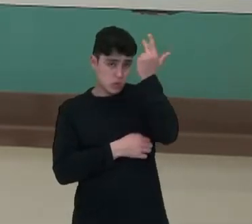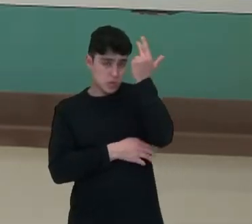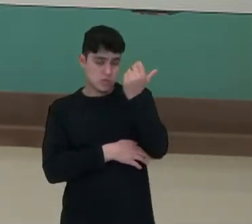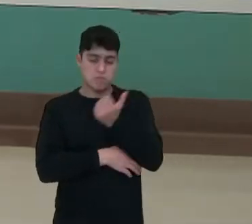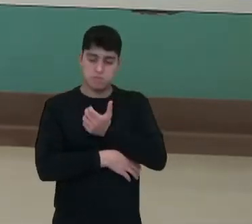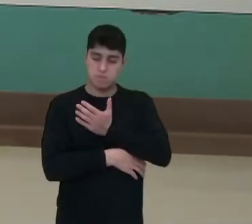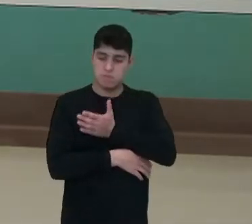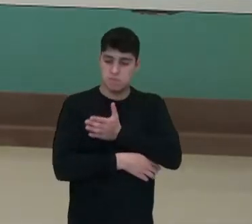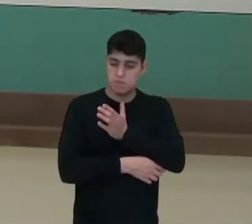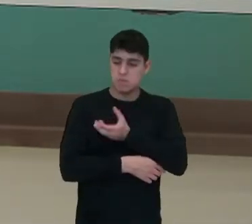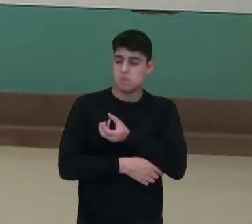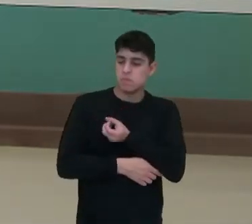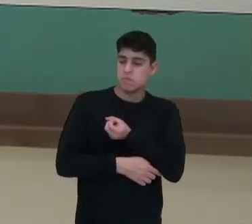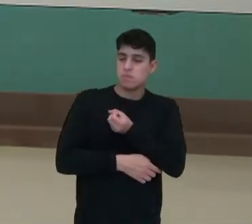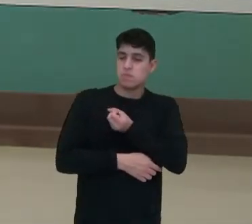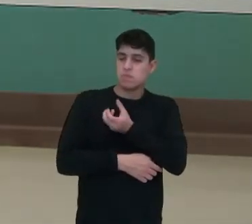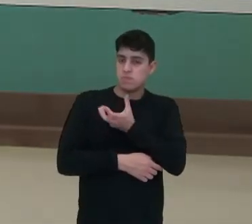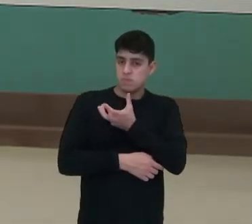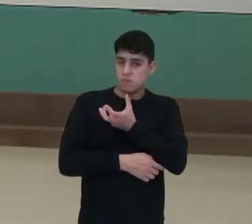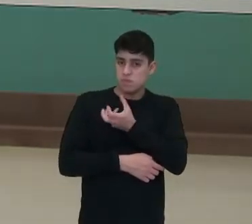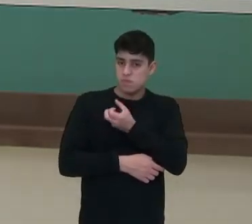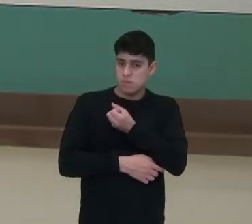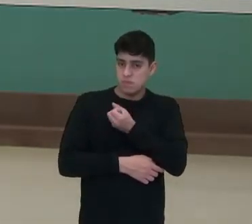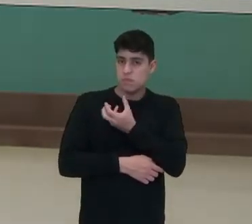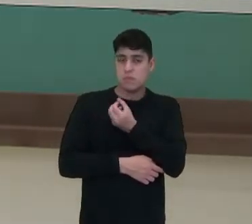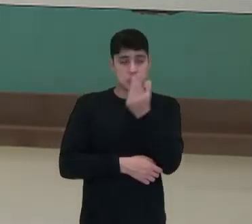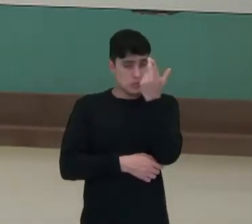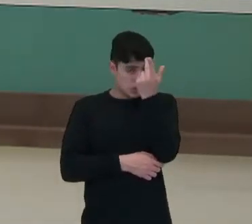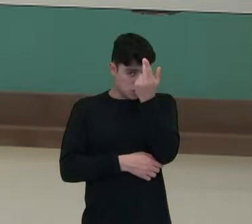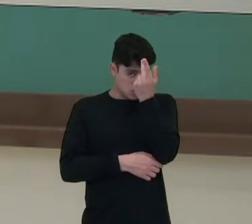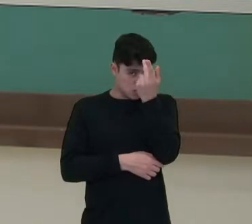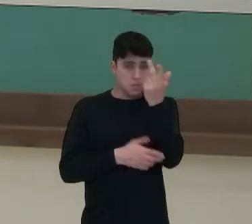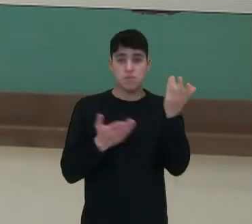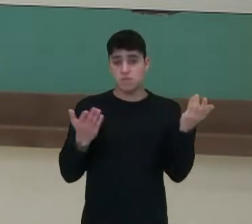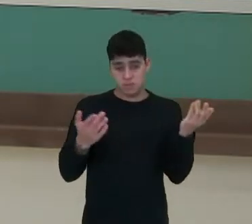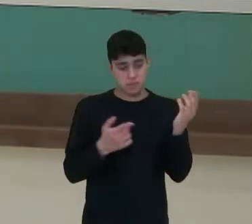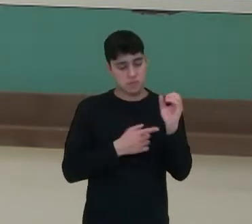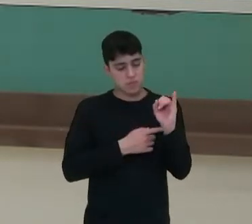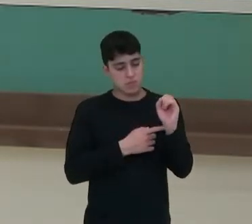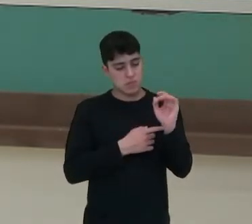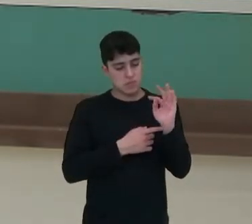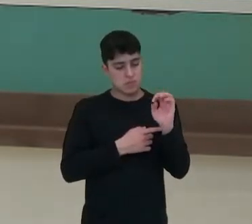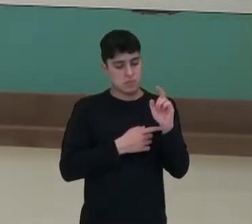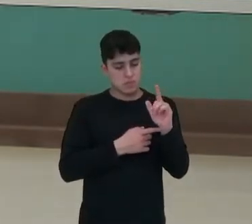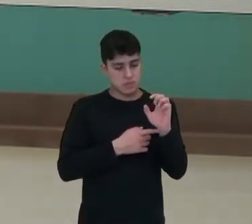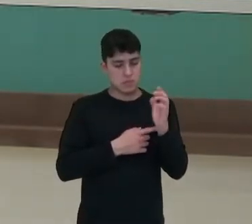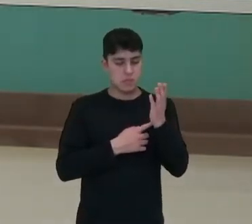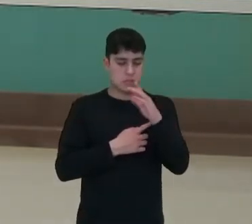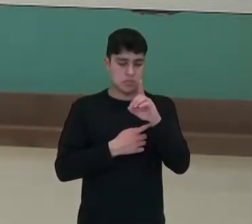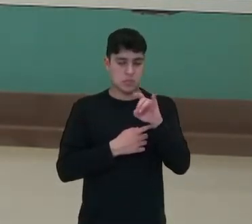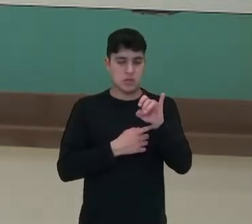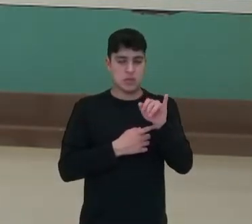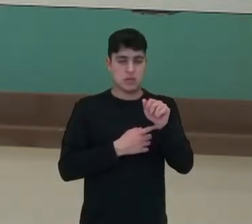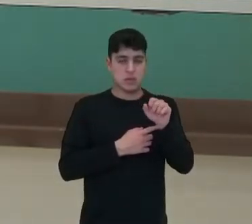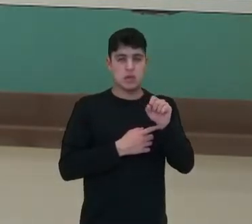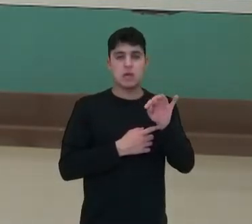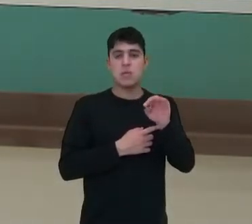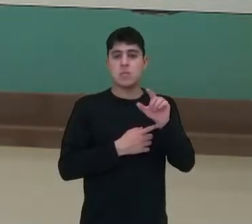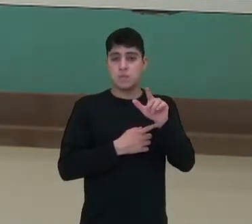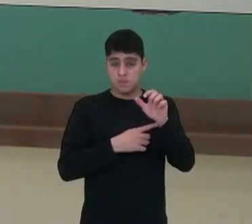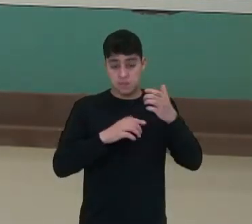relaxa? Contrai e relaxa? Sístole e diástole? Que dependendo da situação